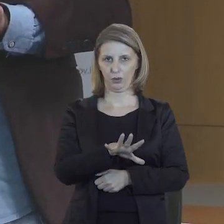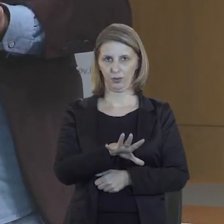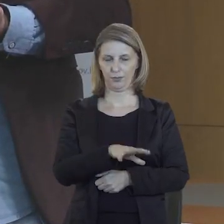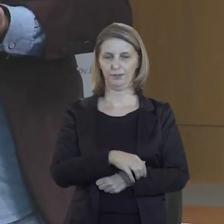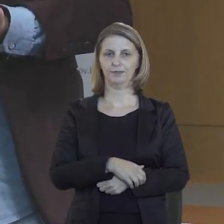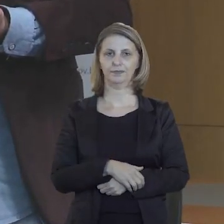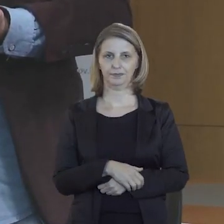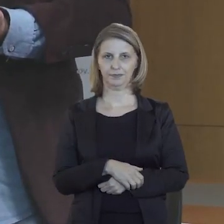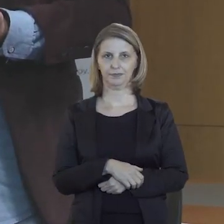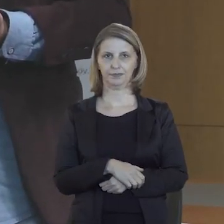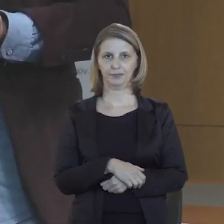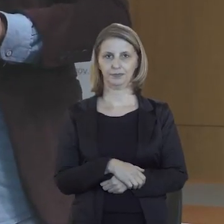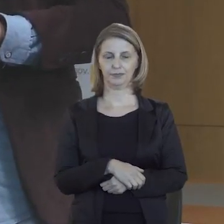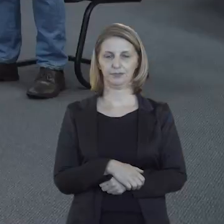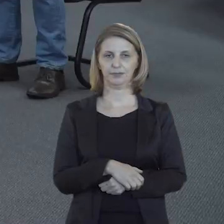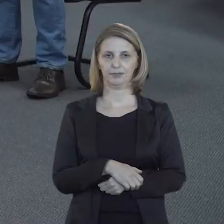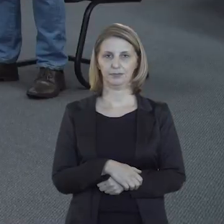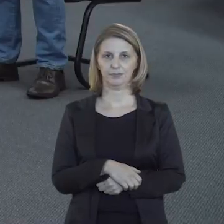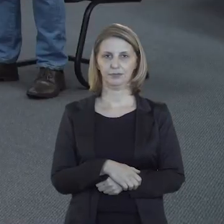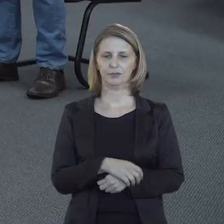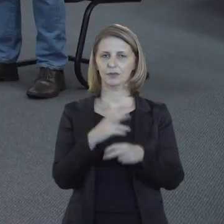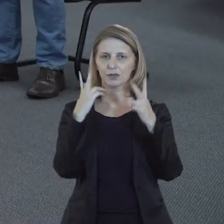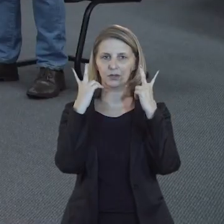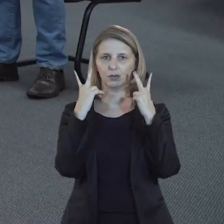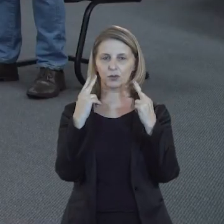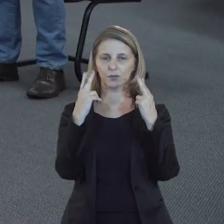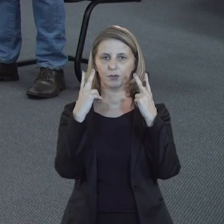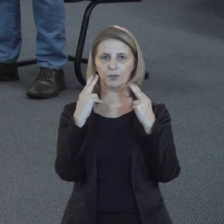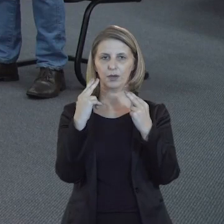e expire pela boca.